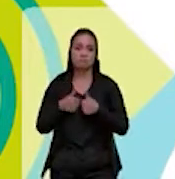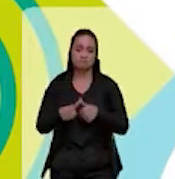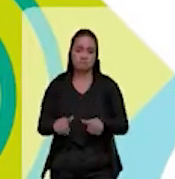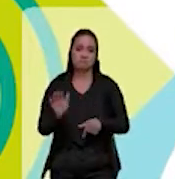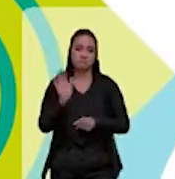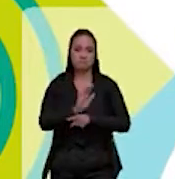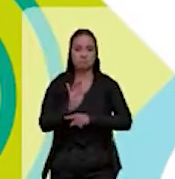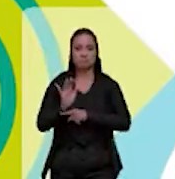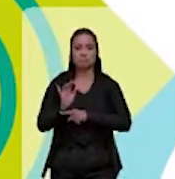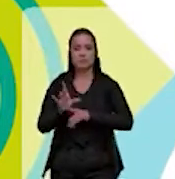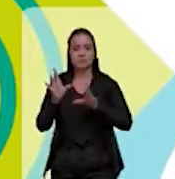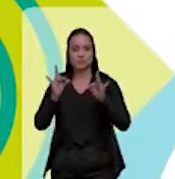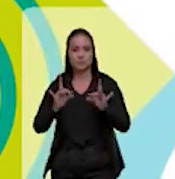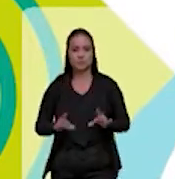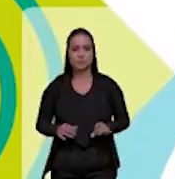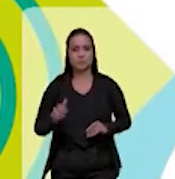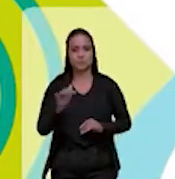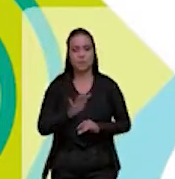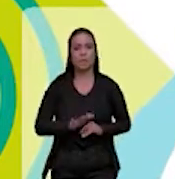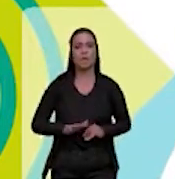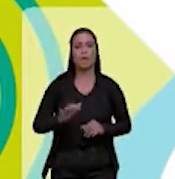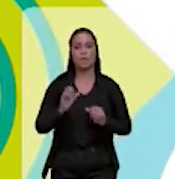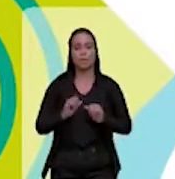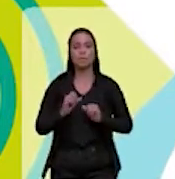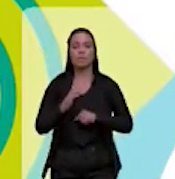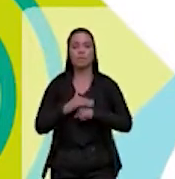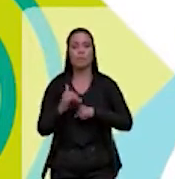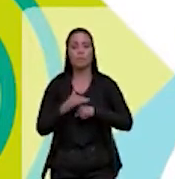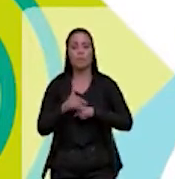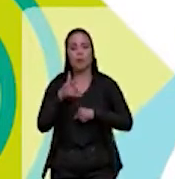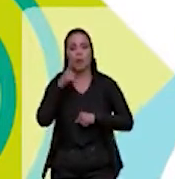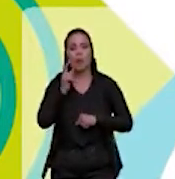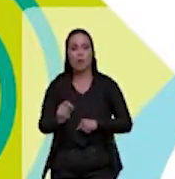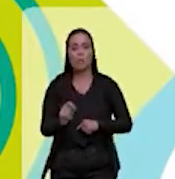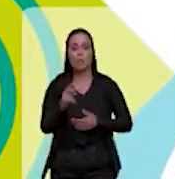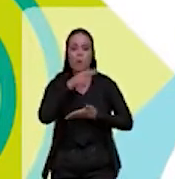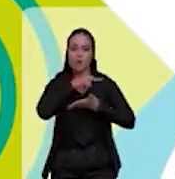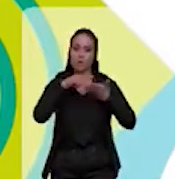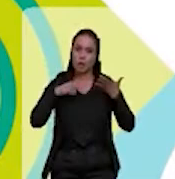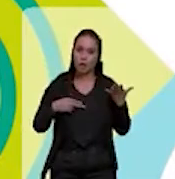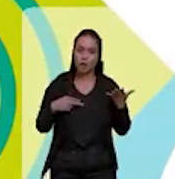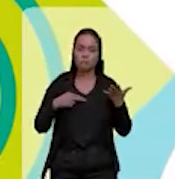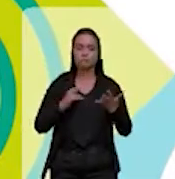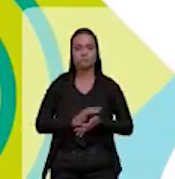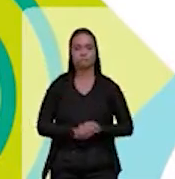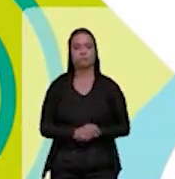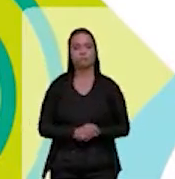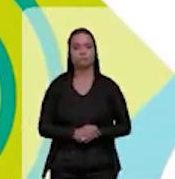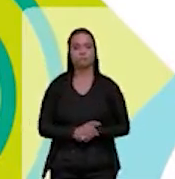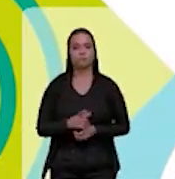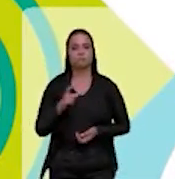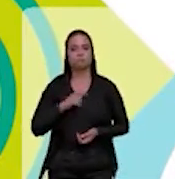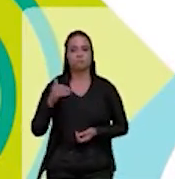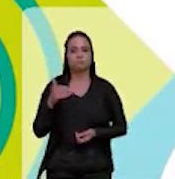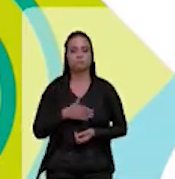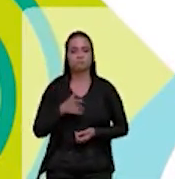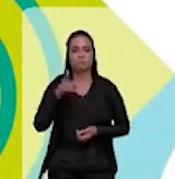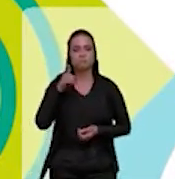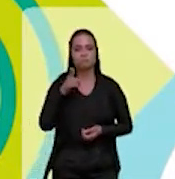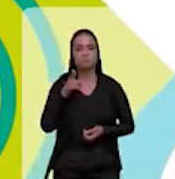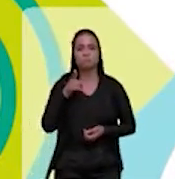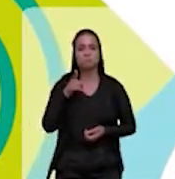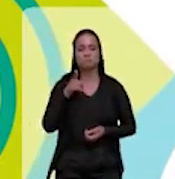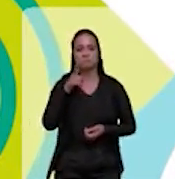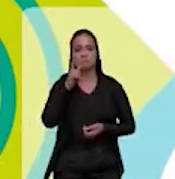a contribuição específica daquilo que poderíamos chamar de língua literária tomada aqui como um